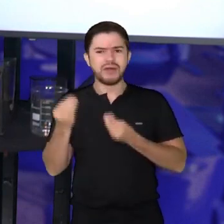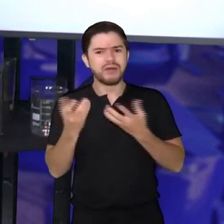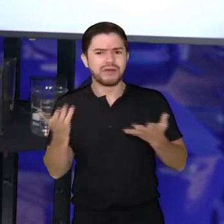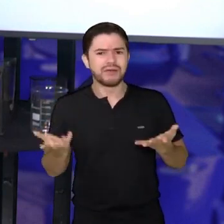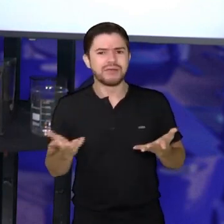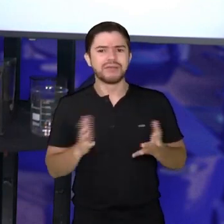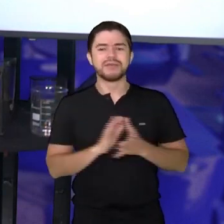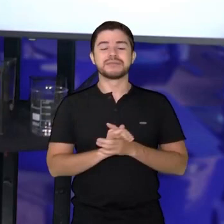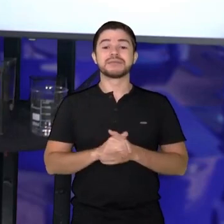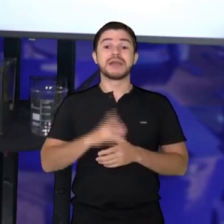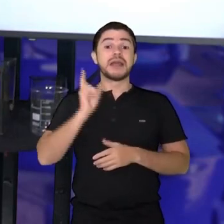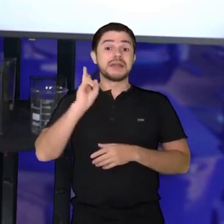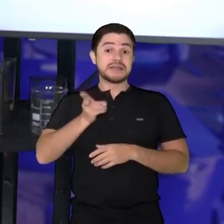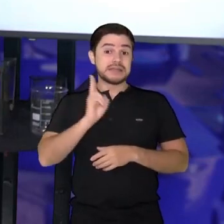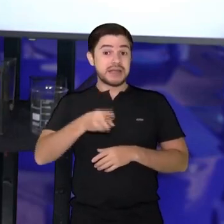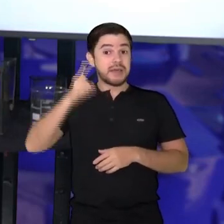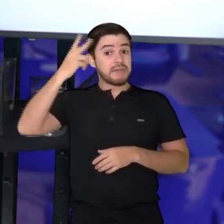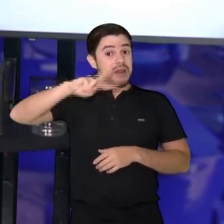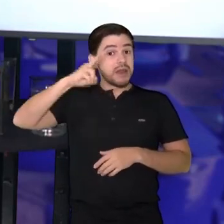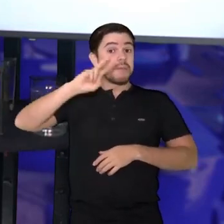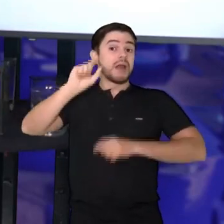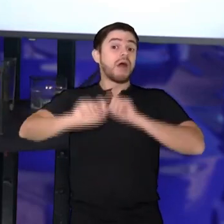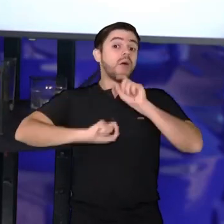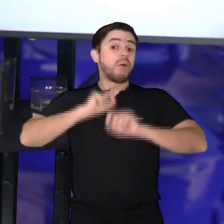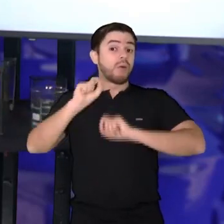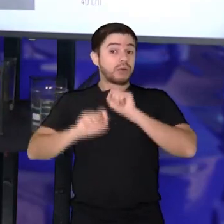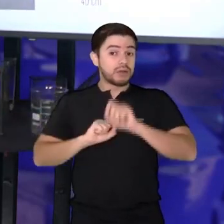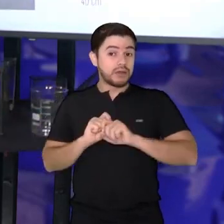de colocar centímetro cúbico.